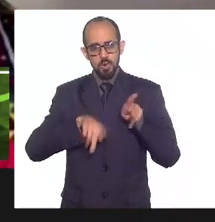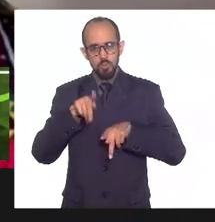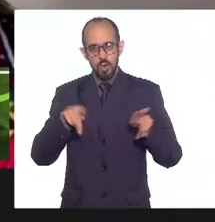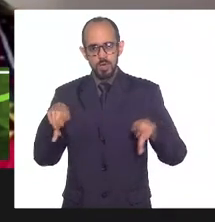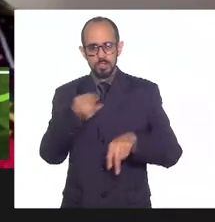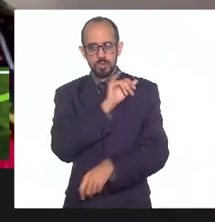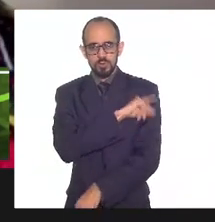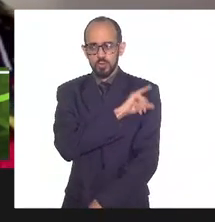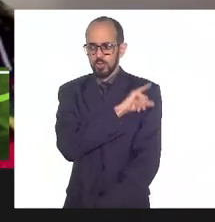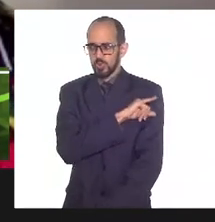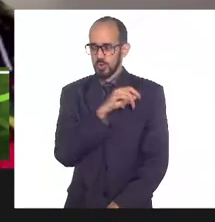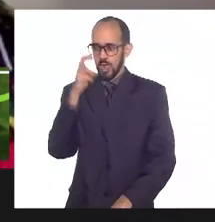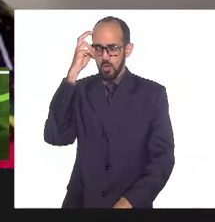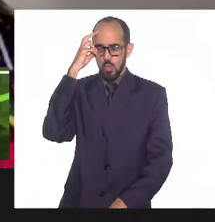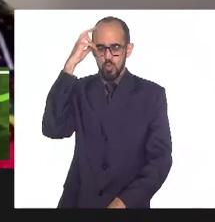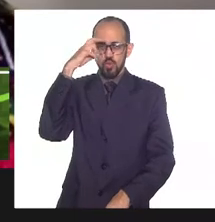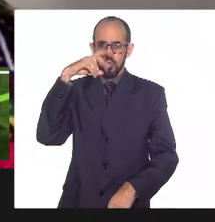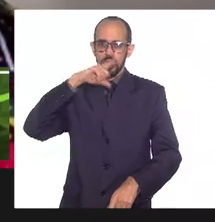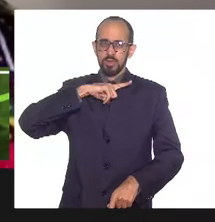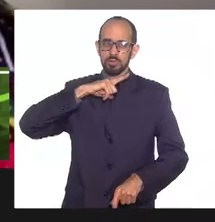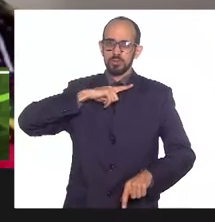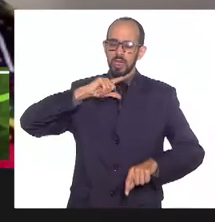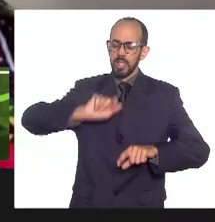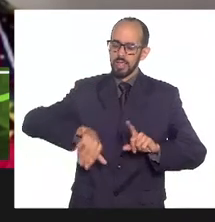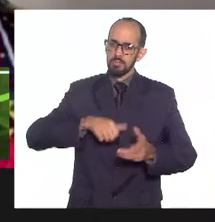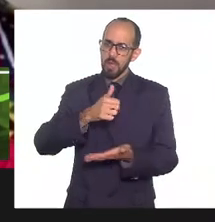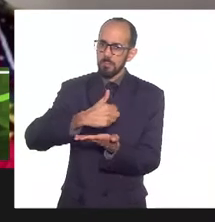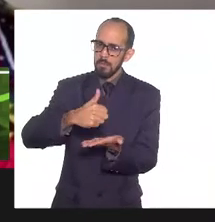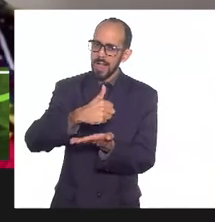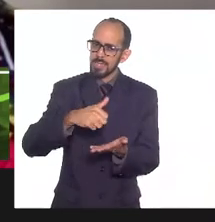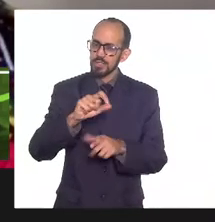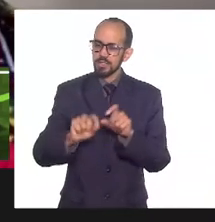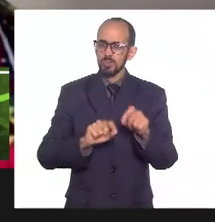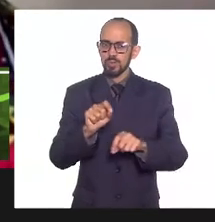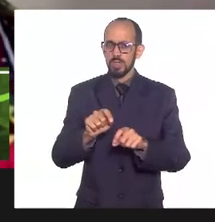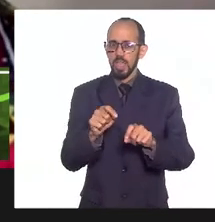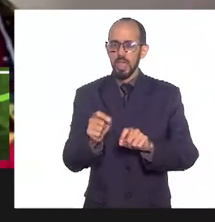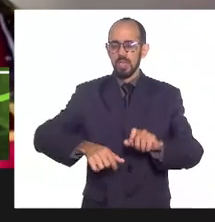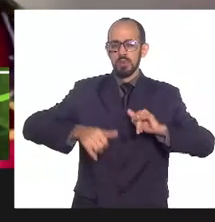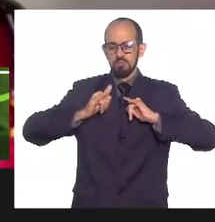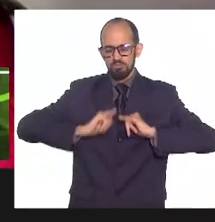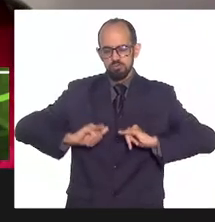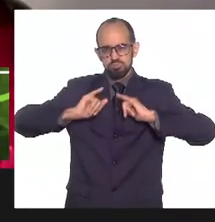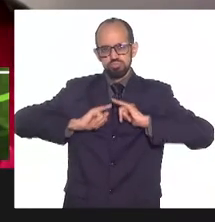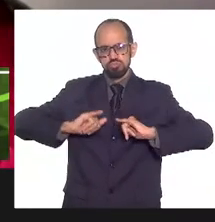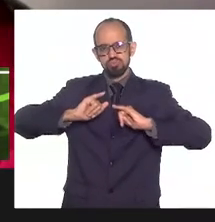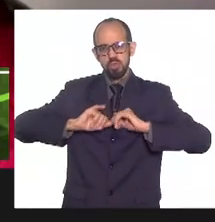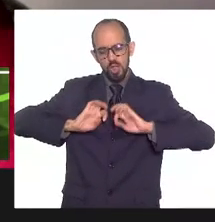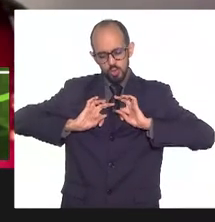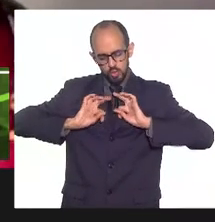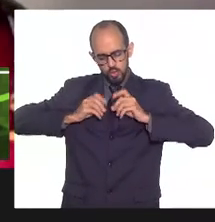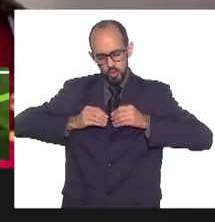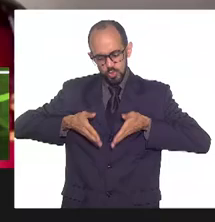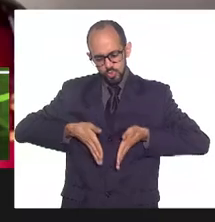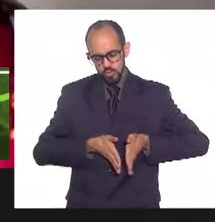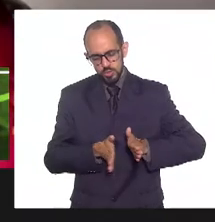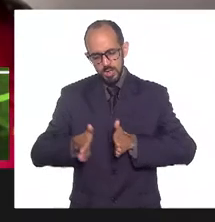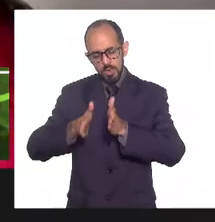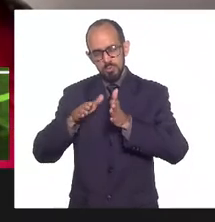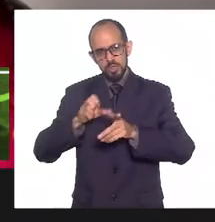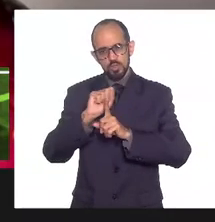a cultura ela por essência é algo que dita os passos da sociedade que